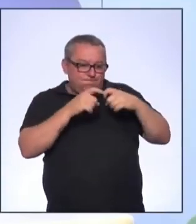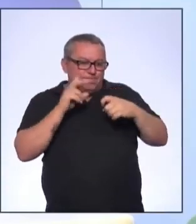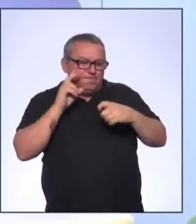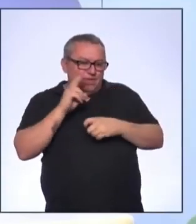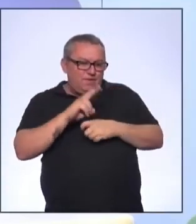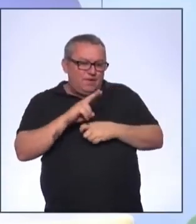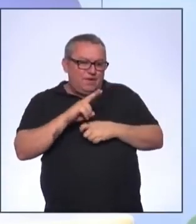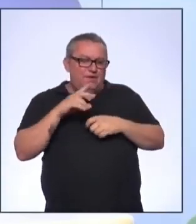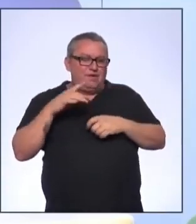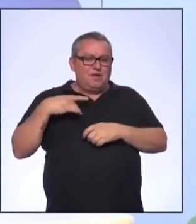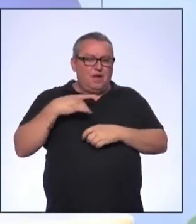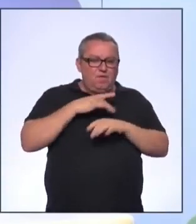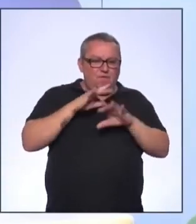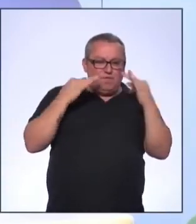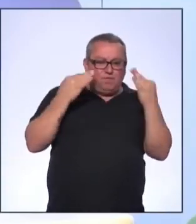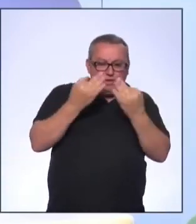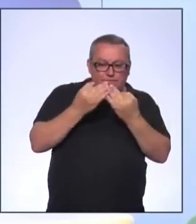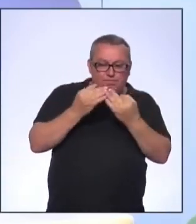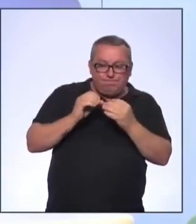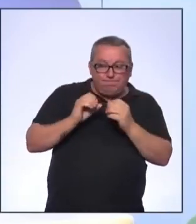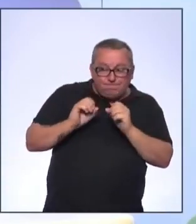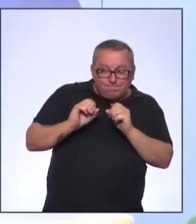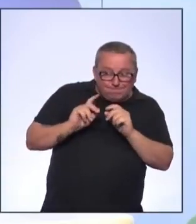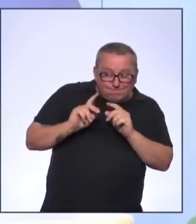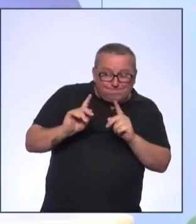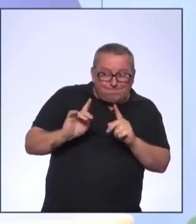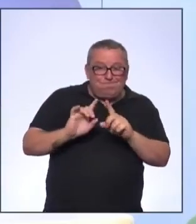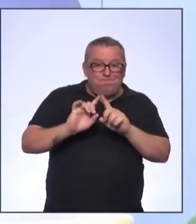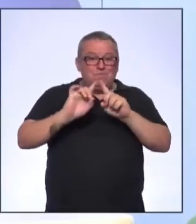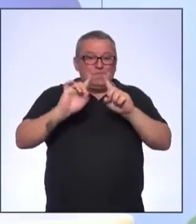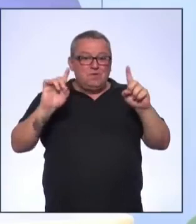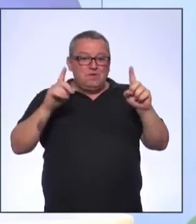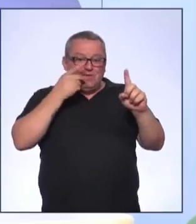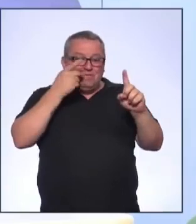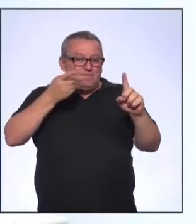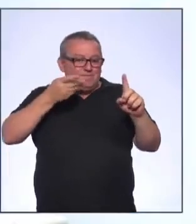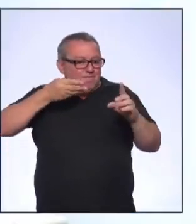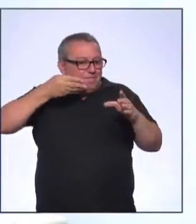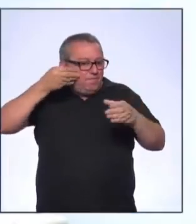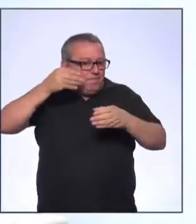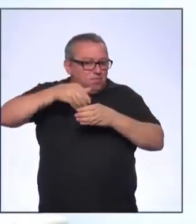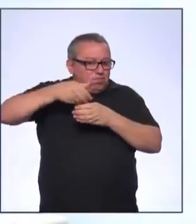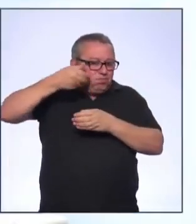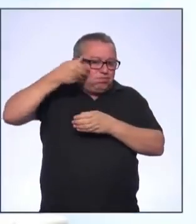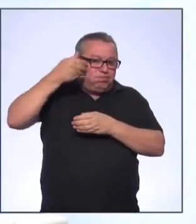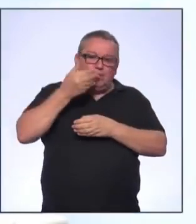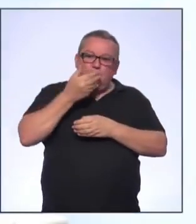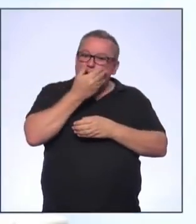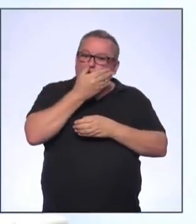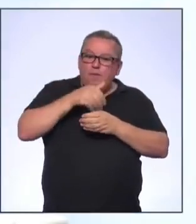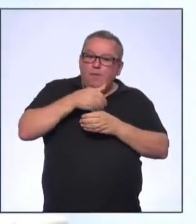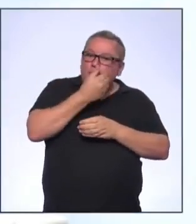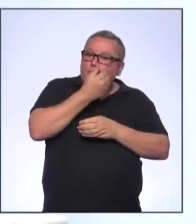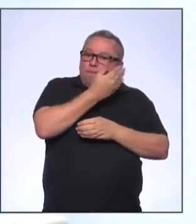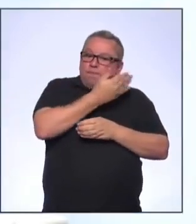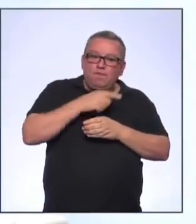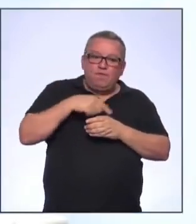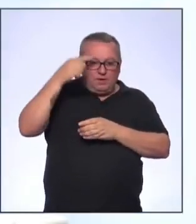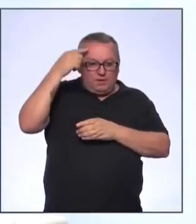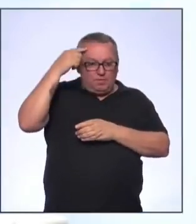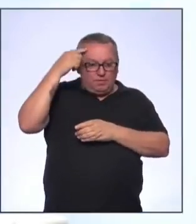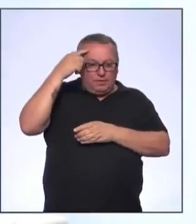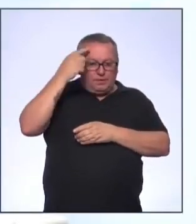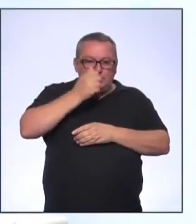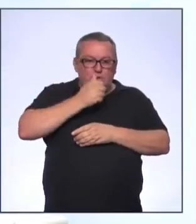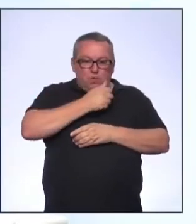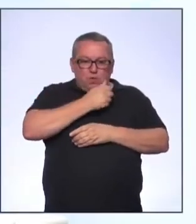de um familiar é uma coisa... Mas aí quando falamos questões cosméticas, imagina, você até sacrificar